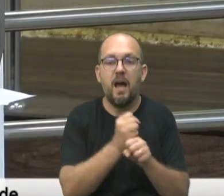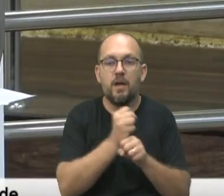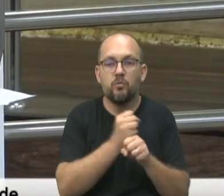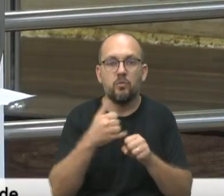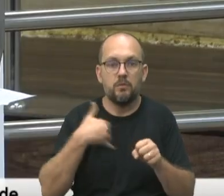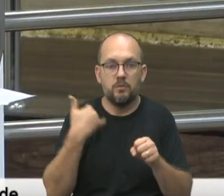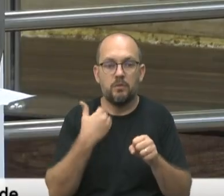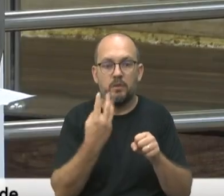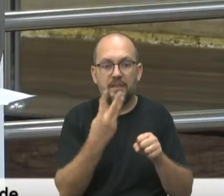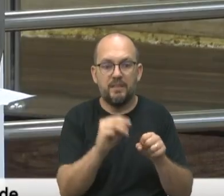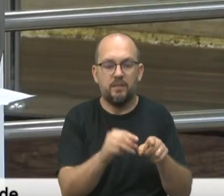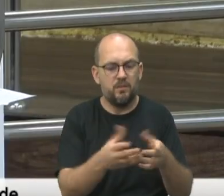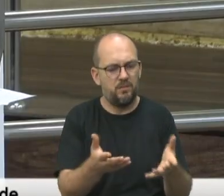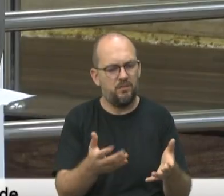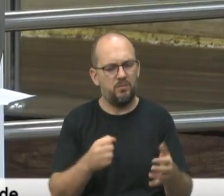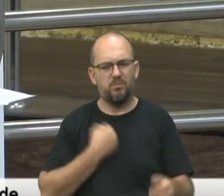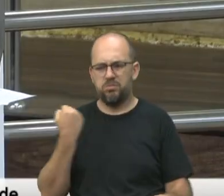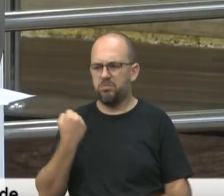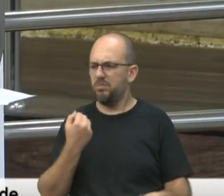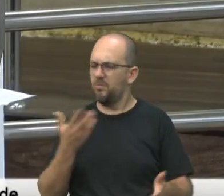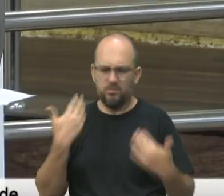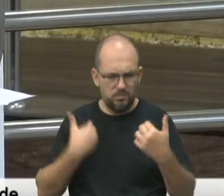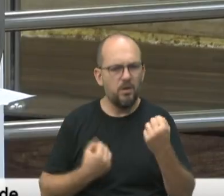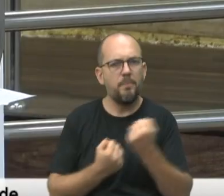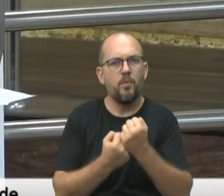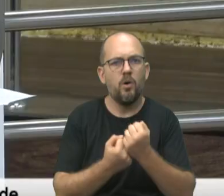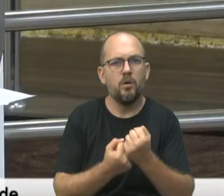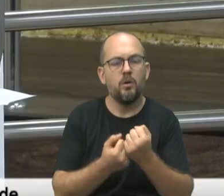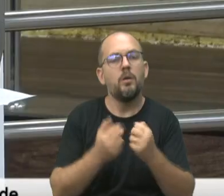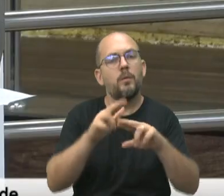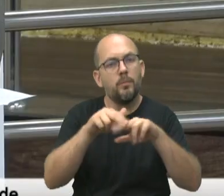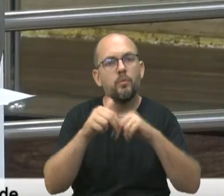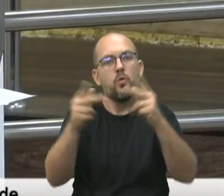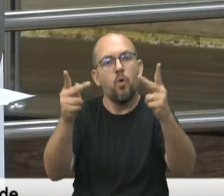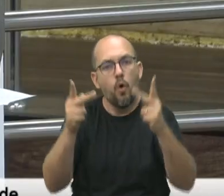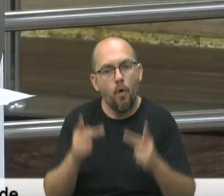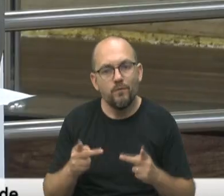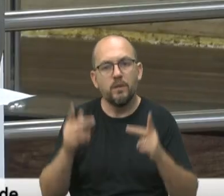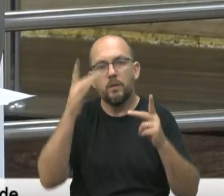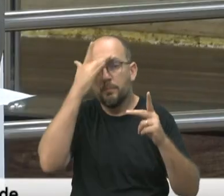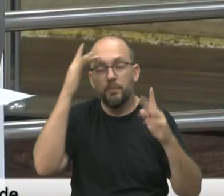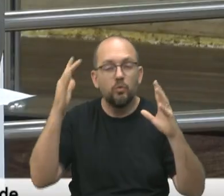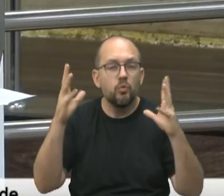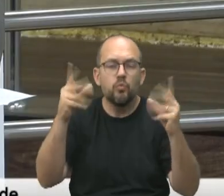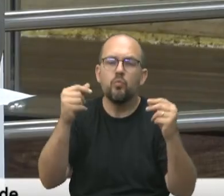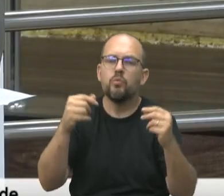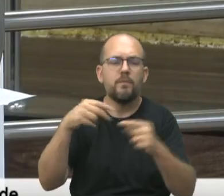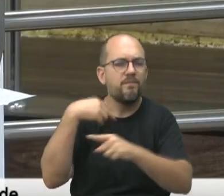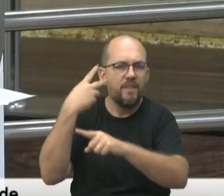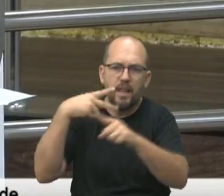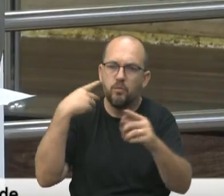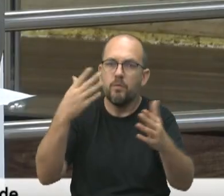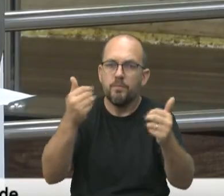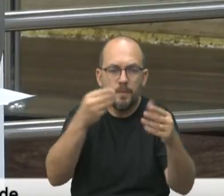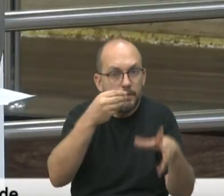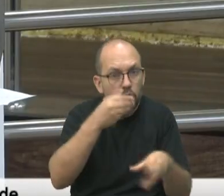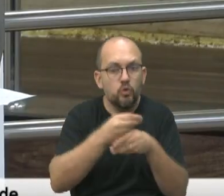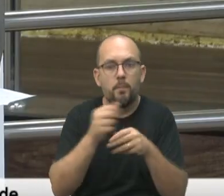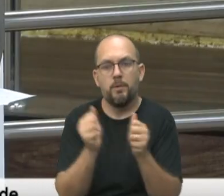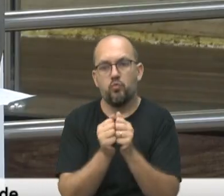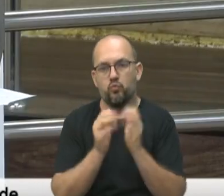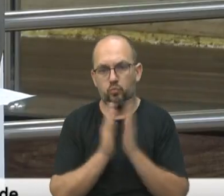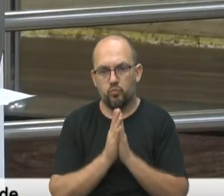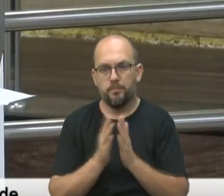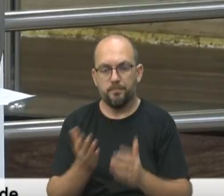critério suficiente para você lutar contra a LGBTfobia. Então, estamos convidando as outras pessoas, os outros vereadores a somarem. Se ainda